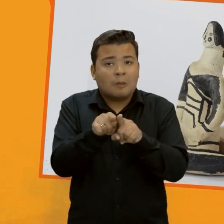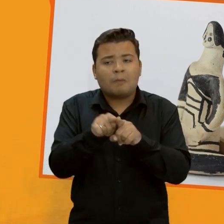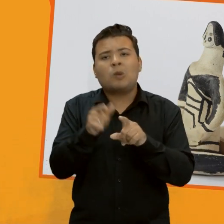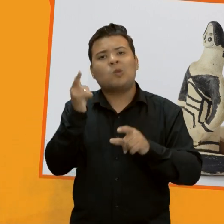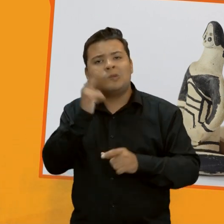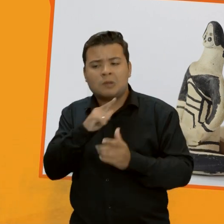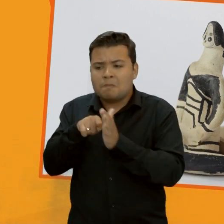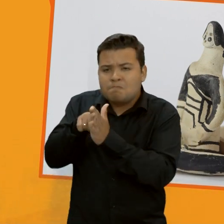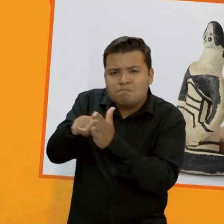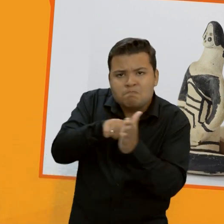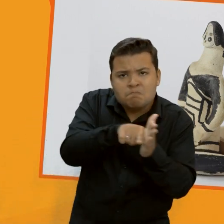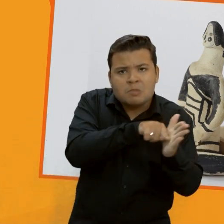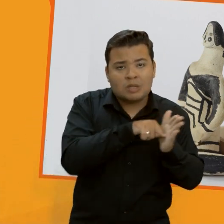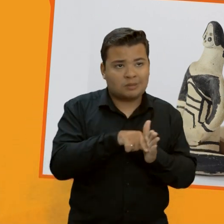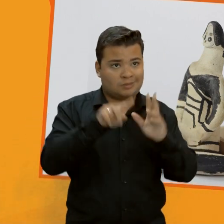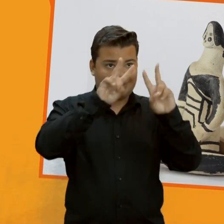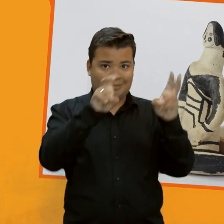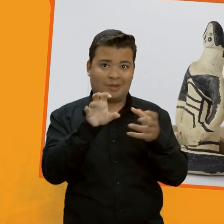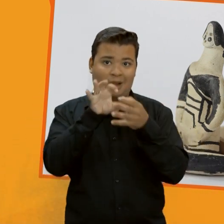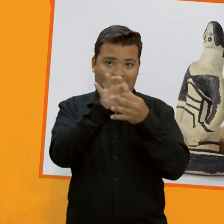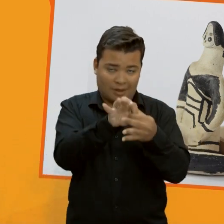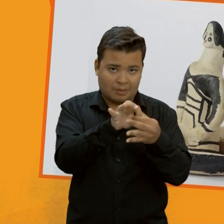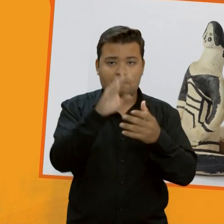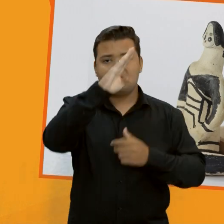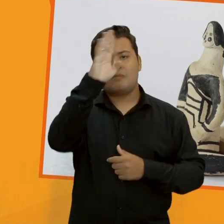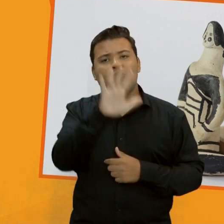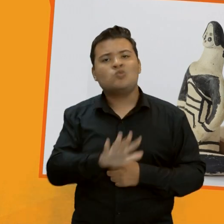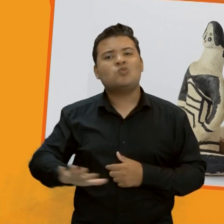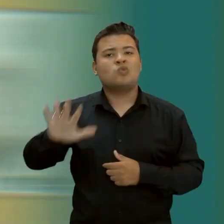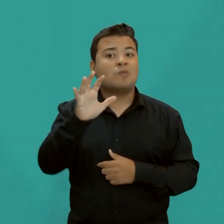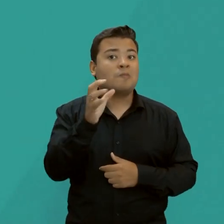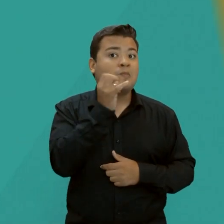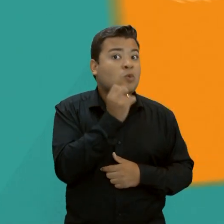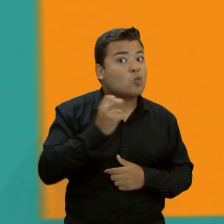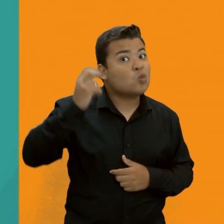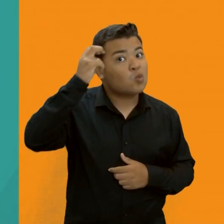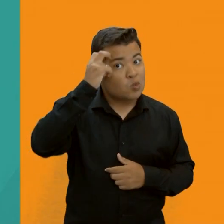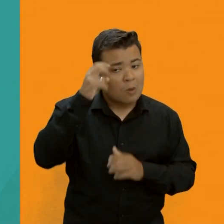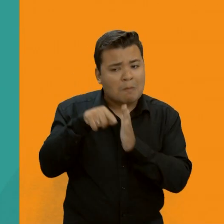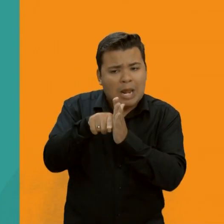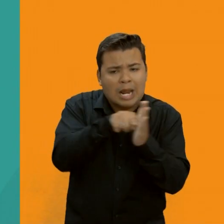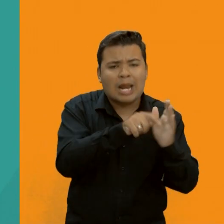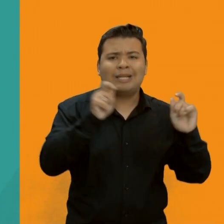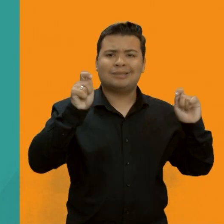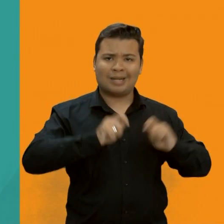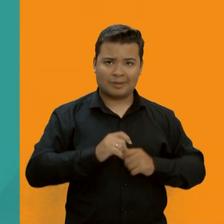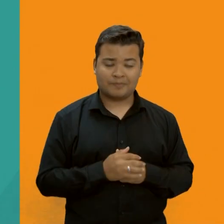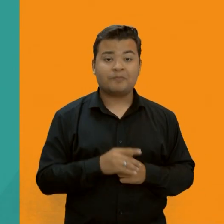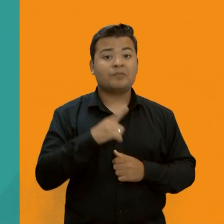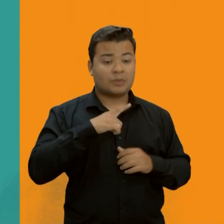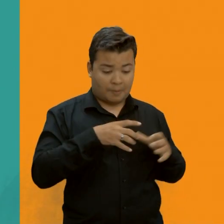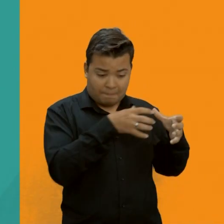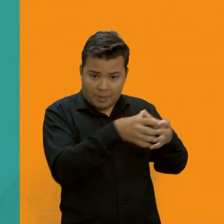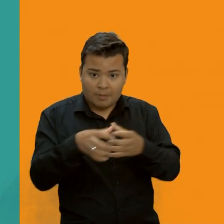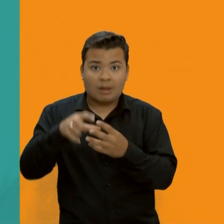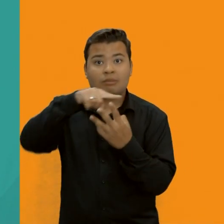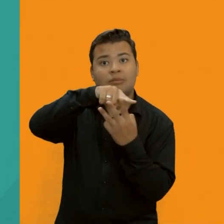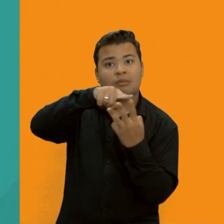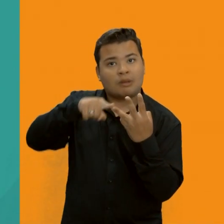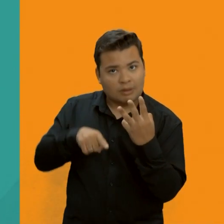de pesquisa sobre o patrimônio cultural brasileiro. O acervo é dividido em três